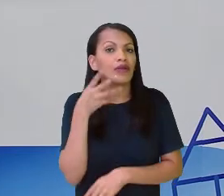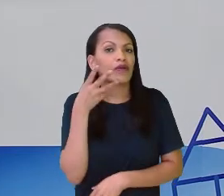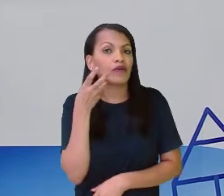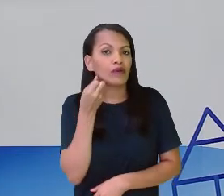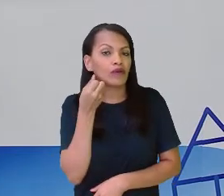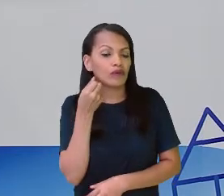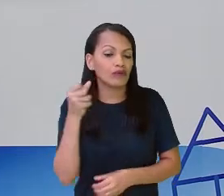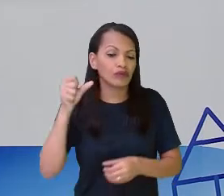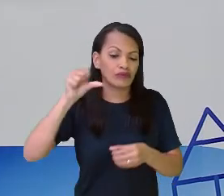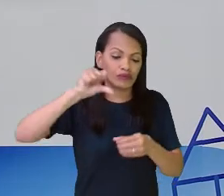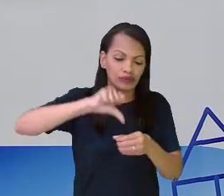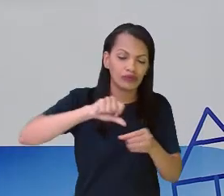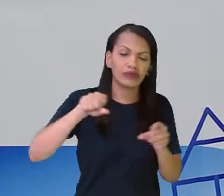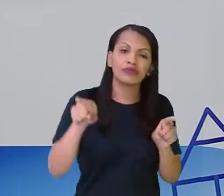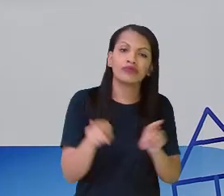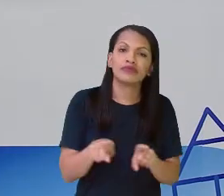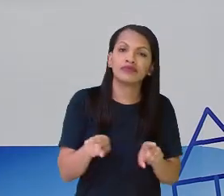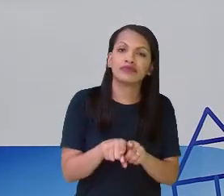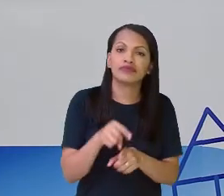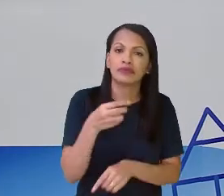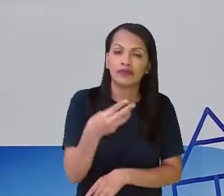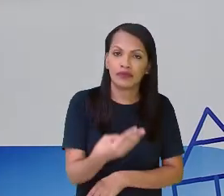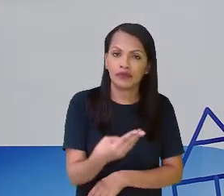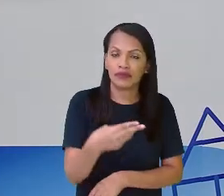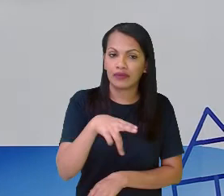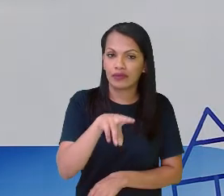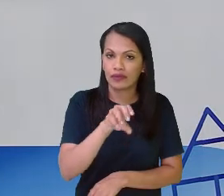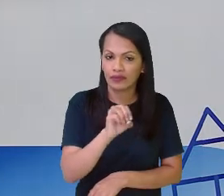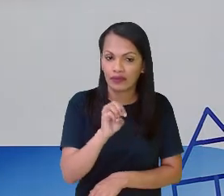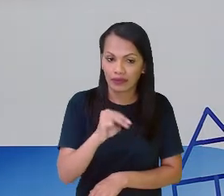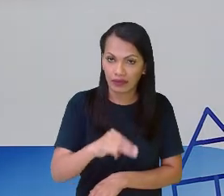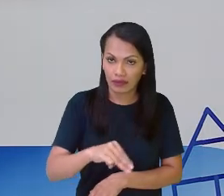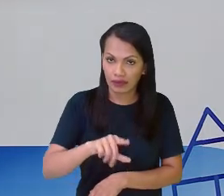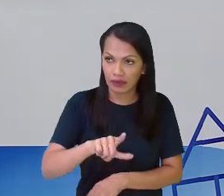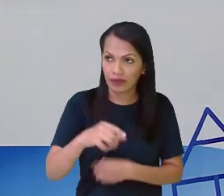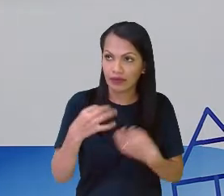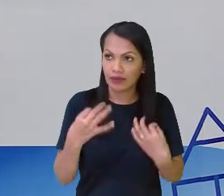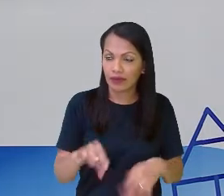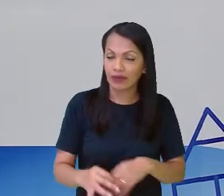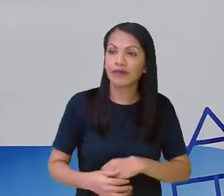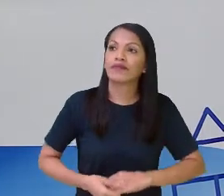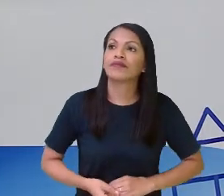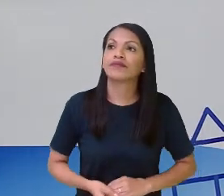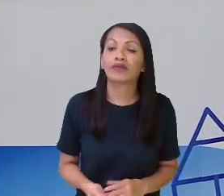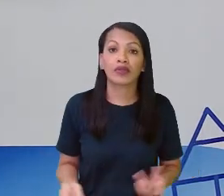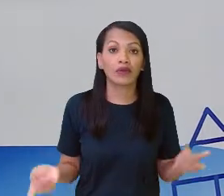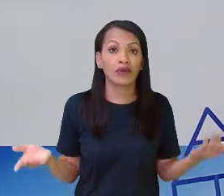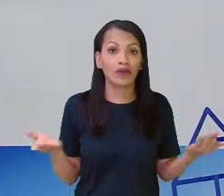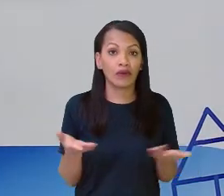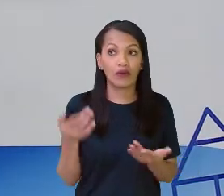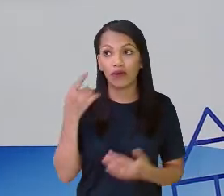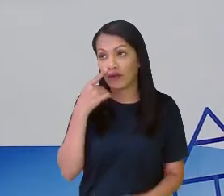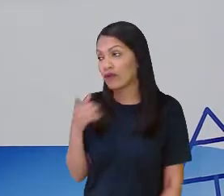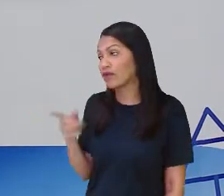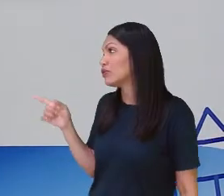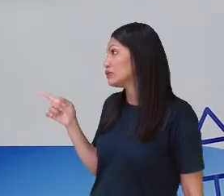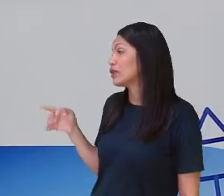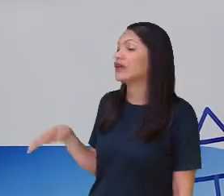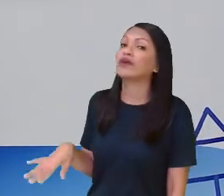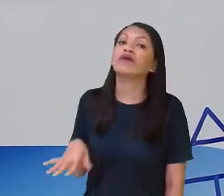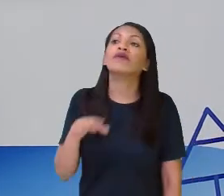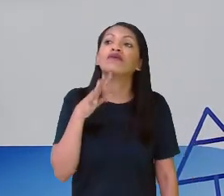que vale normalmente 350 ml mililitro. E olha, esse vocês